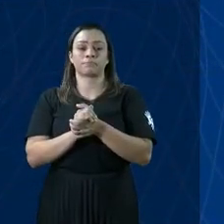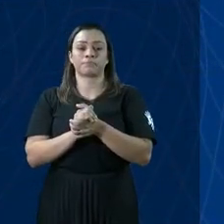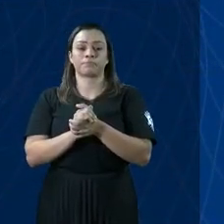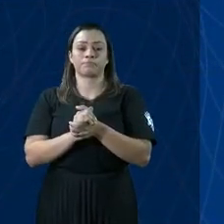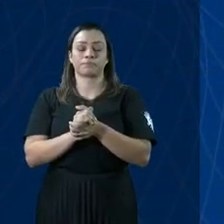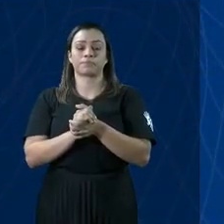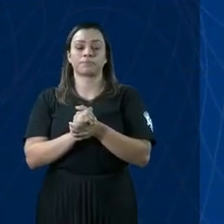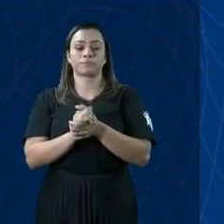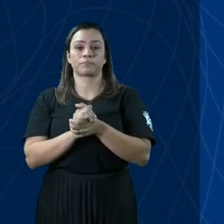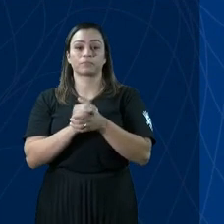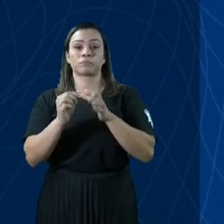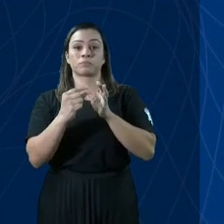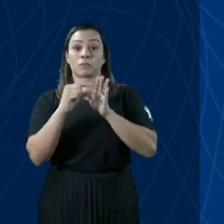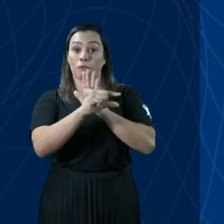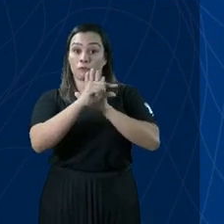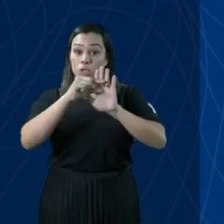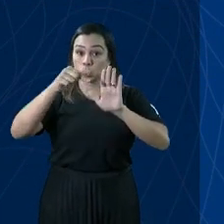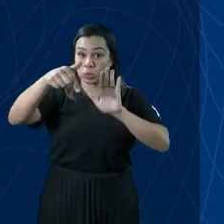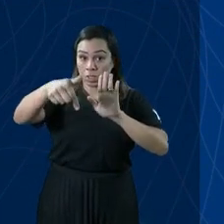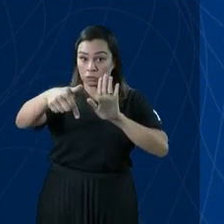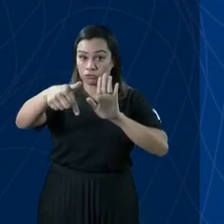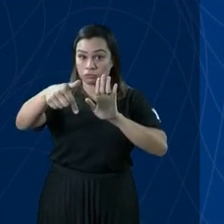7. Quem encontrou, diga amém. Amém.